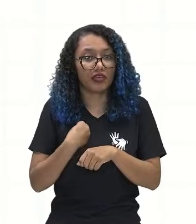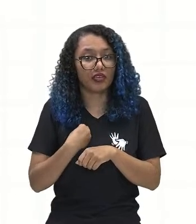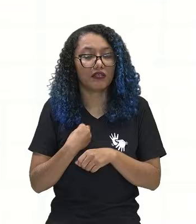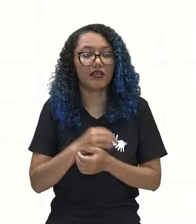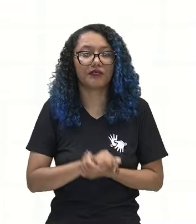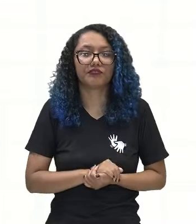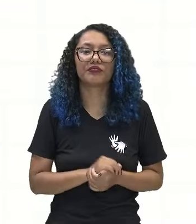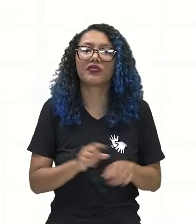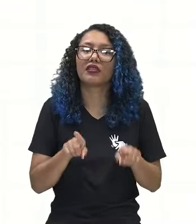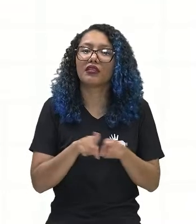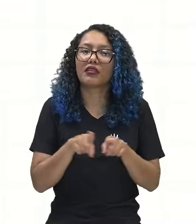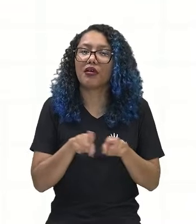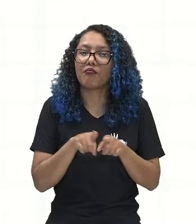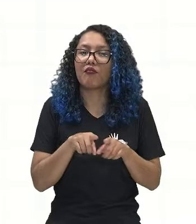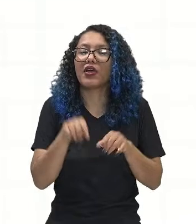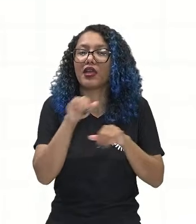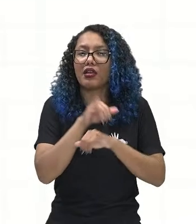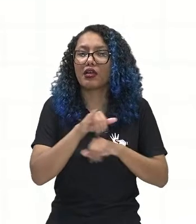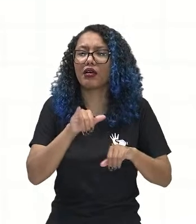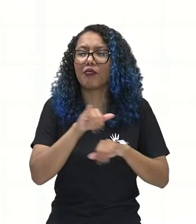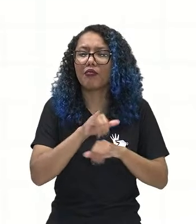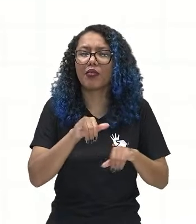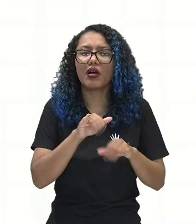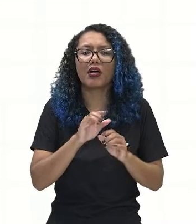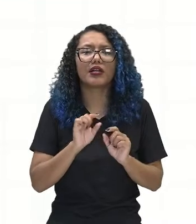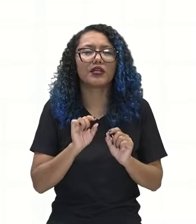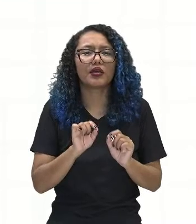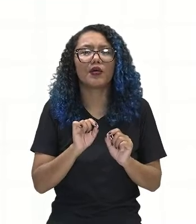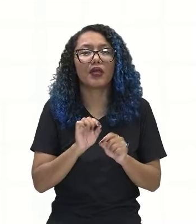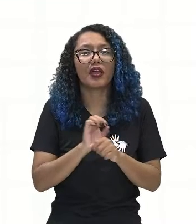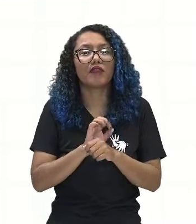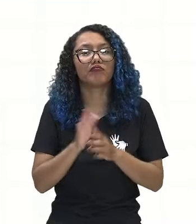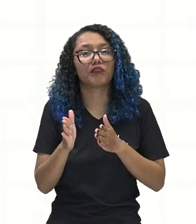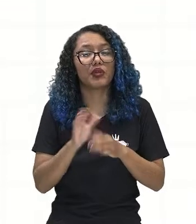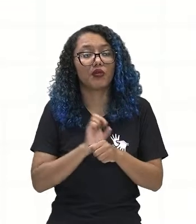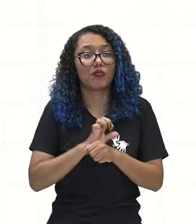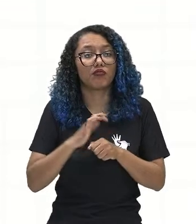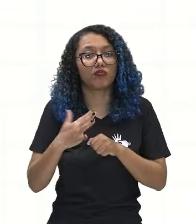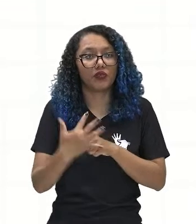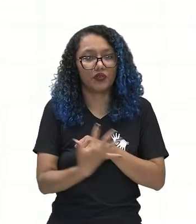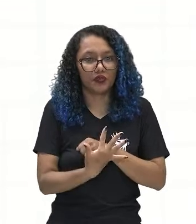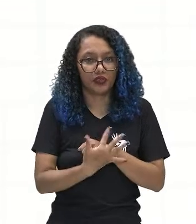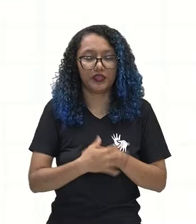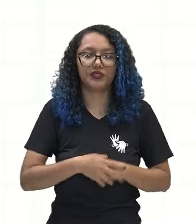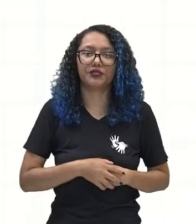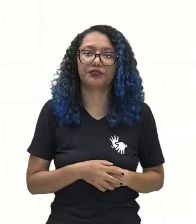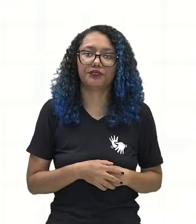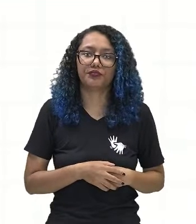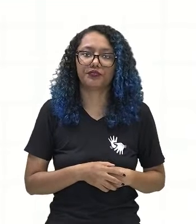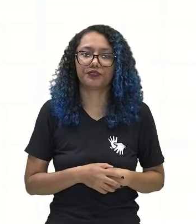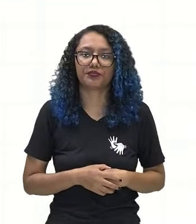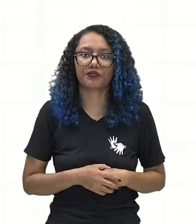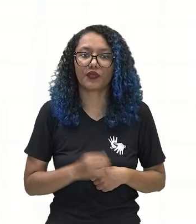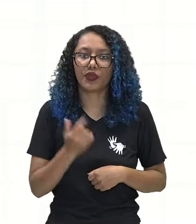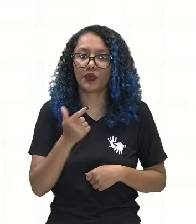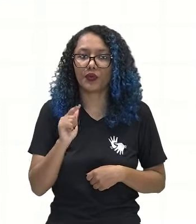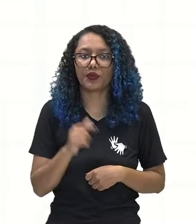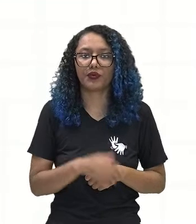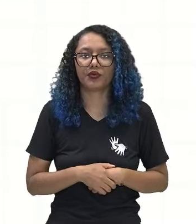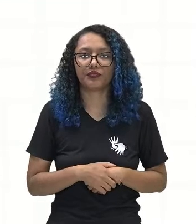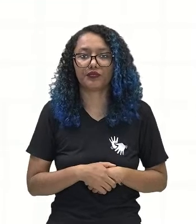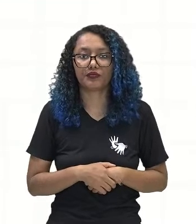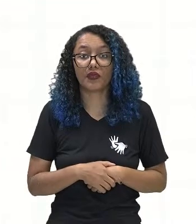propaganda direcionada, né, na campanha contra Covid-19, por exemplo. Outro exemplo, diga